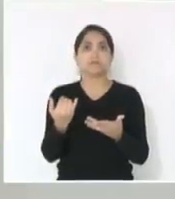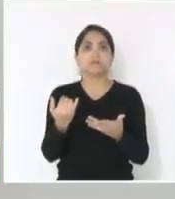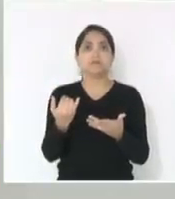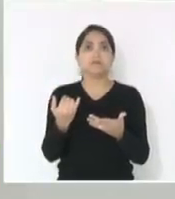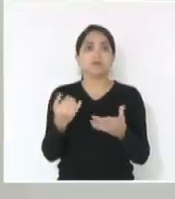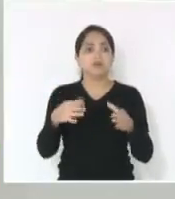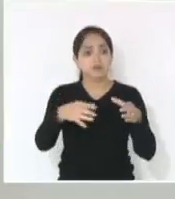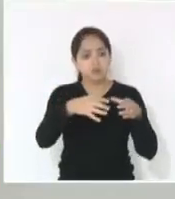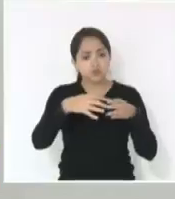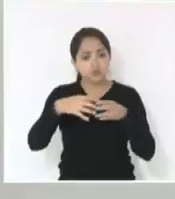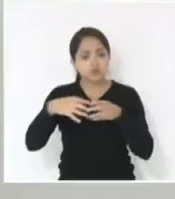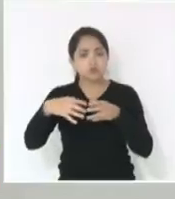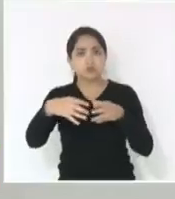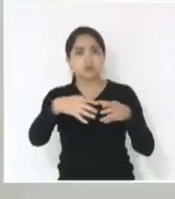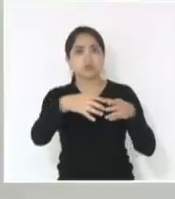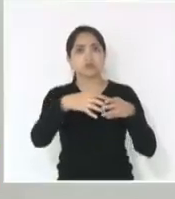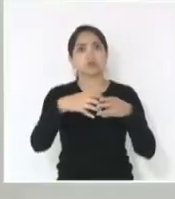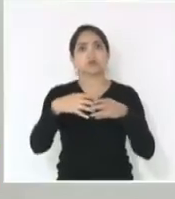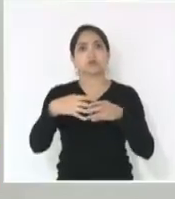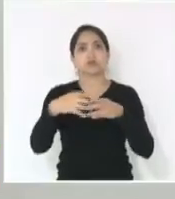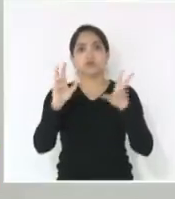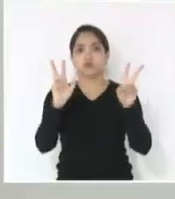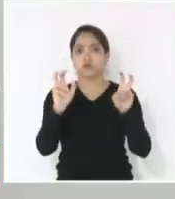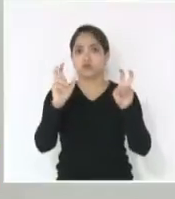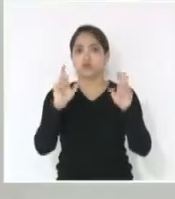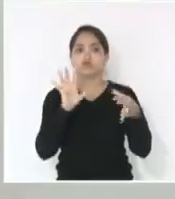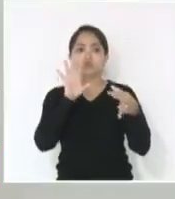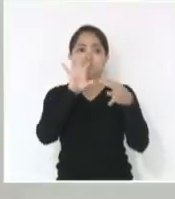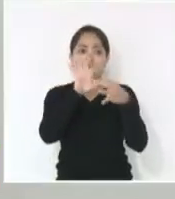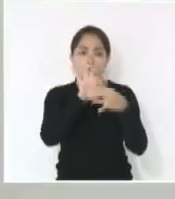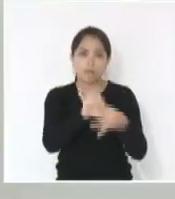contexto para que possamos